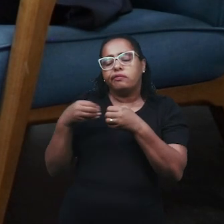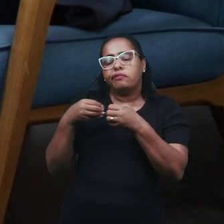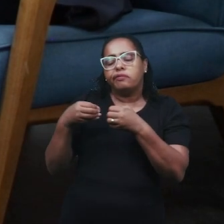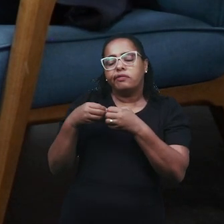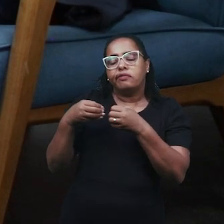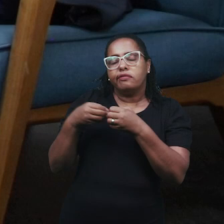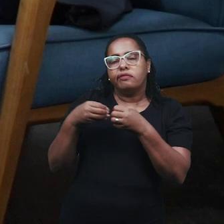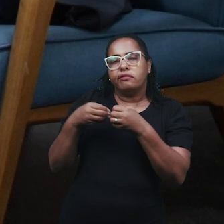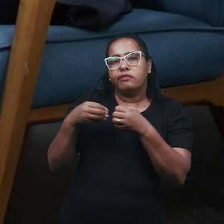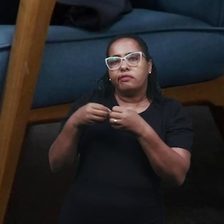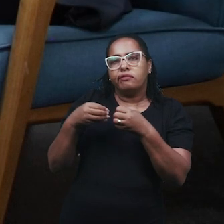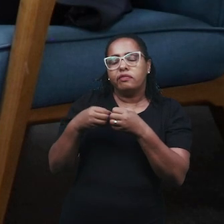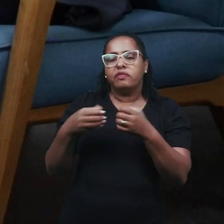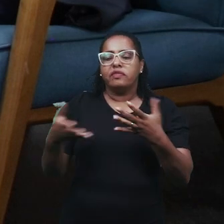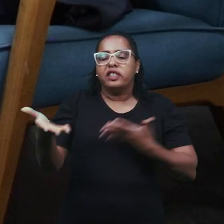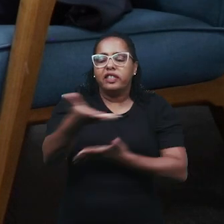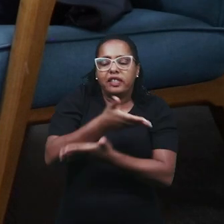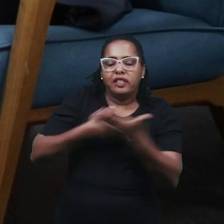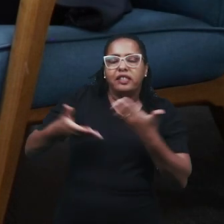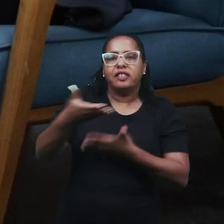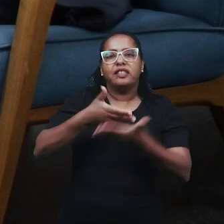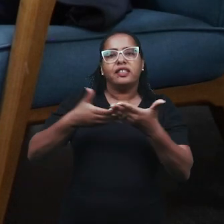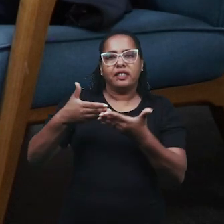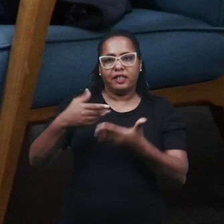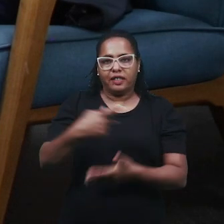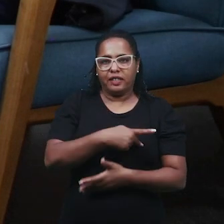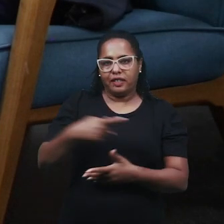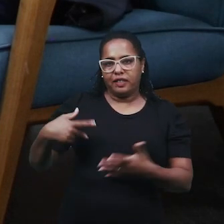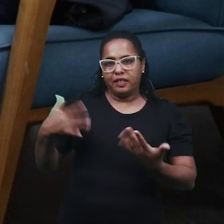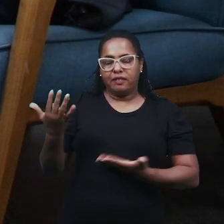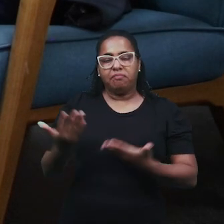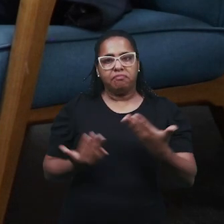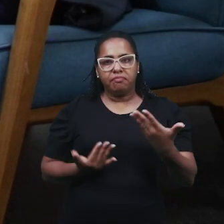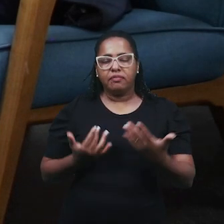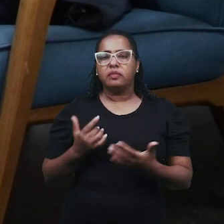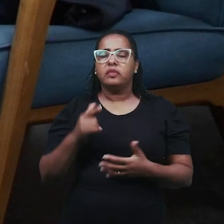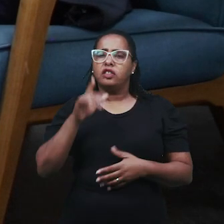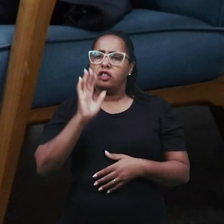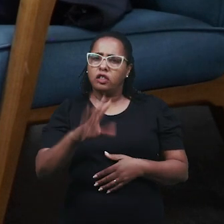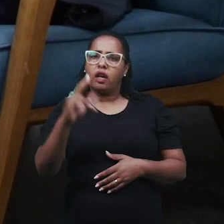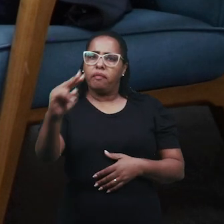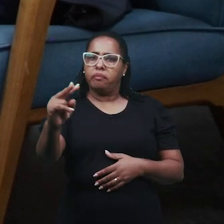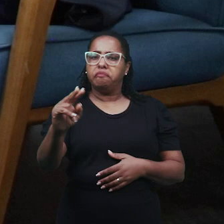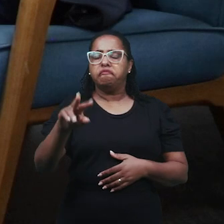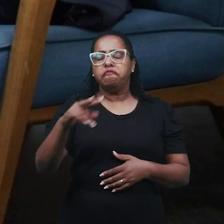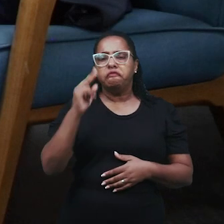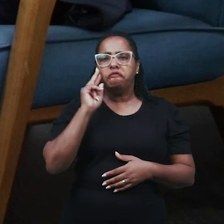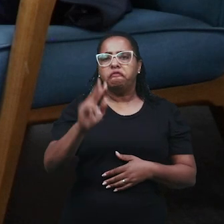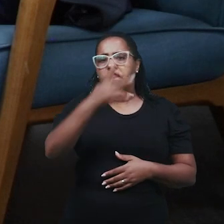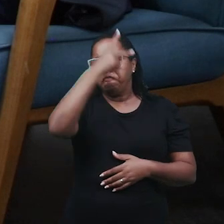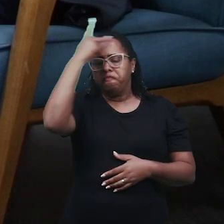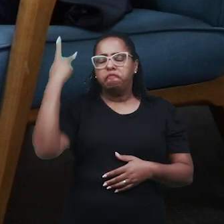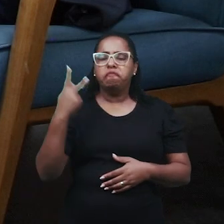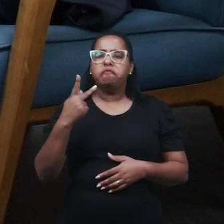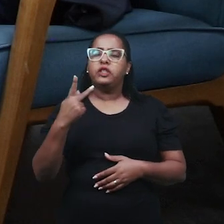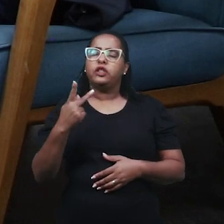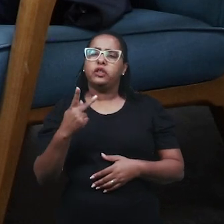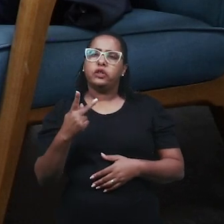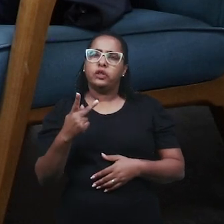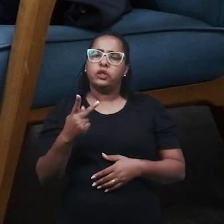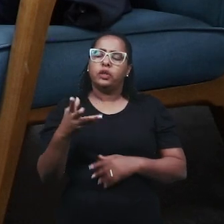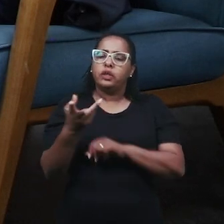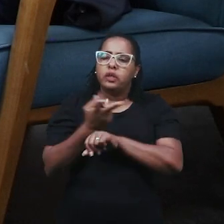aproximação com irmãos, com pastores, eu tenho ouvido muito isso, essa sua experiência, pessoas que estão